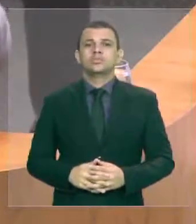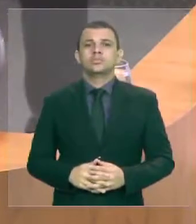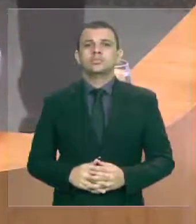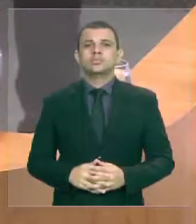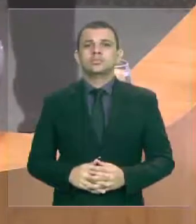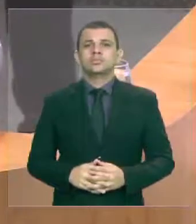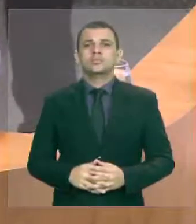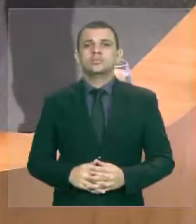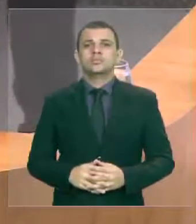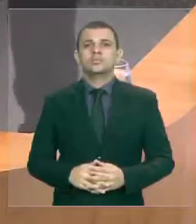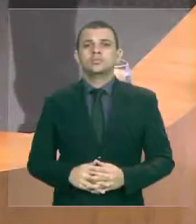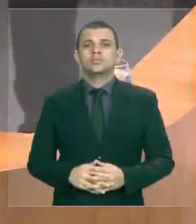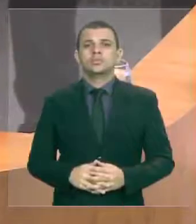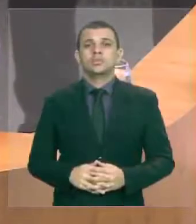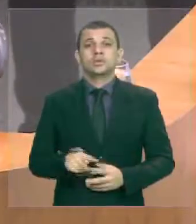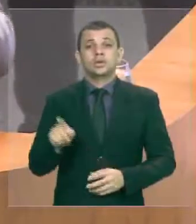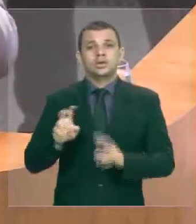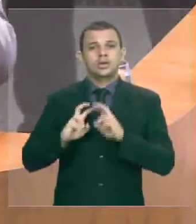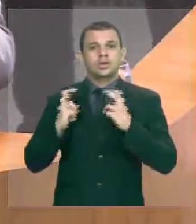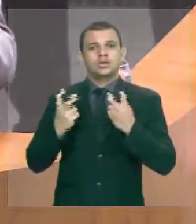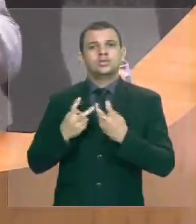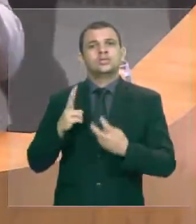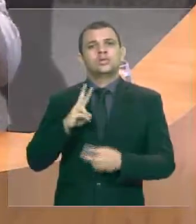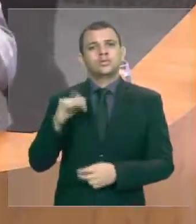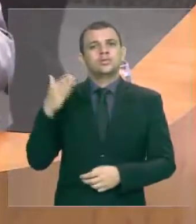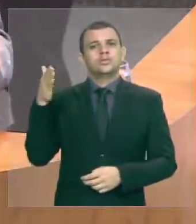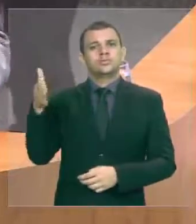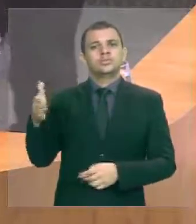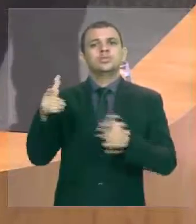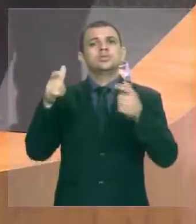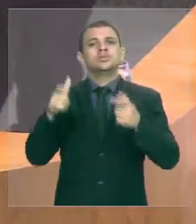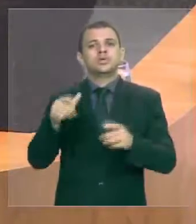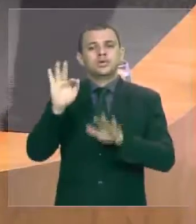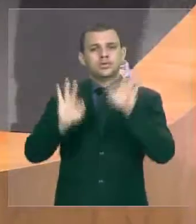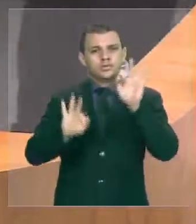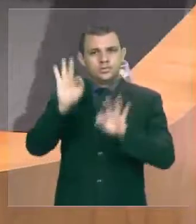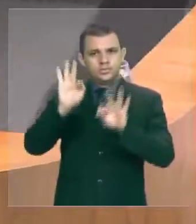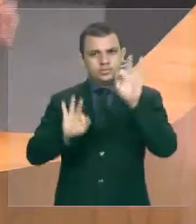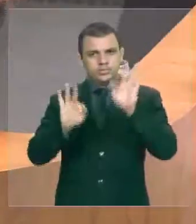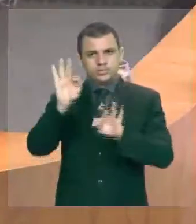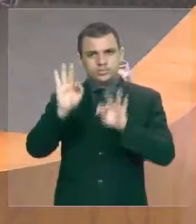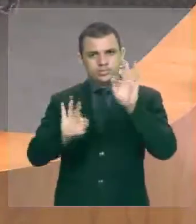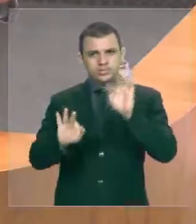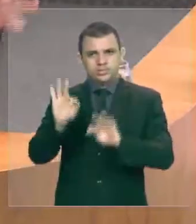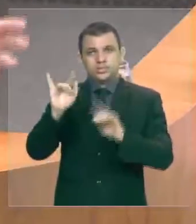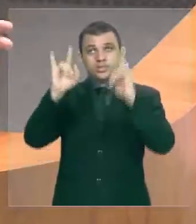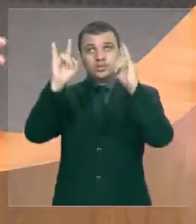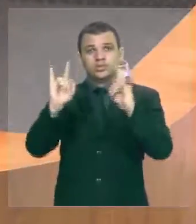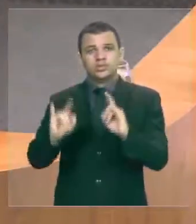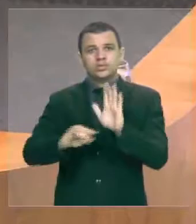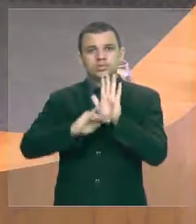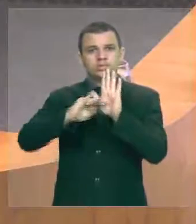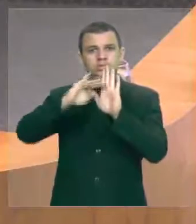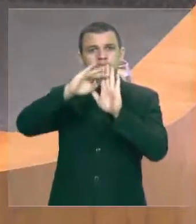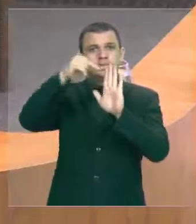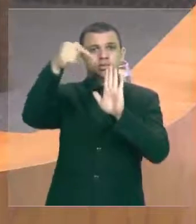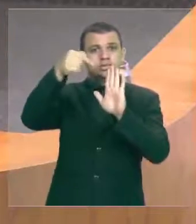a comissão estará na FIEMA, no 7º andar, recebendo as